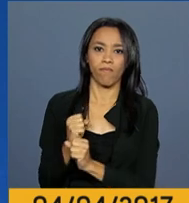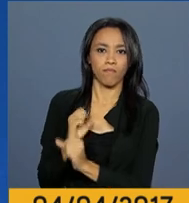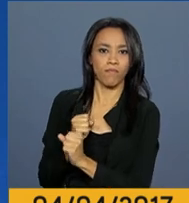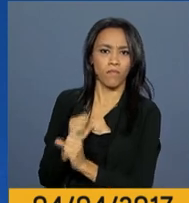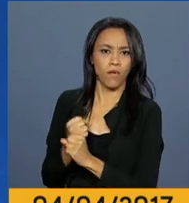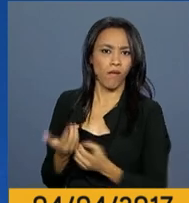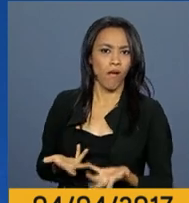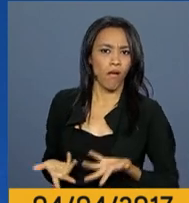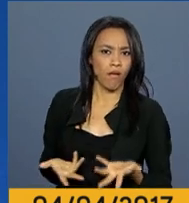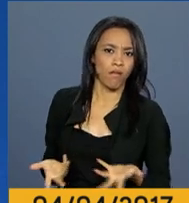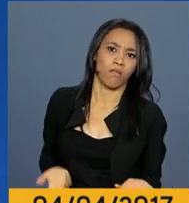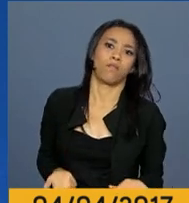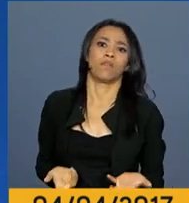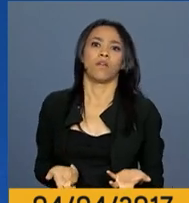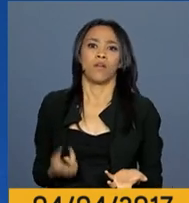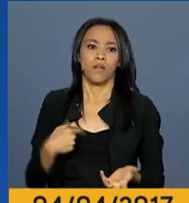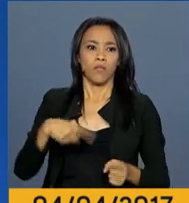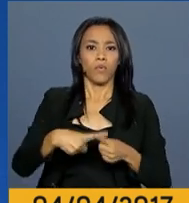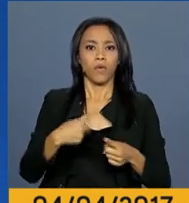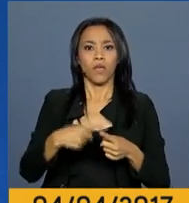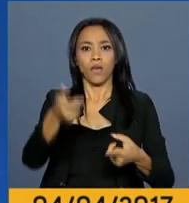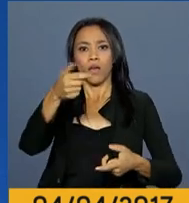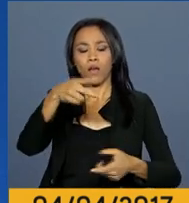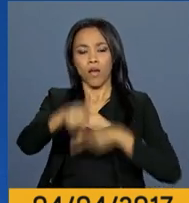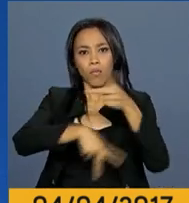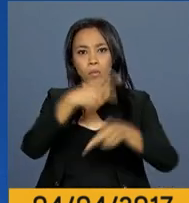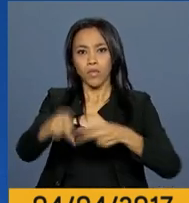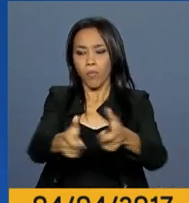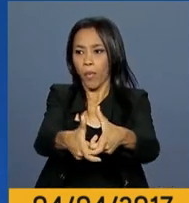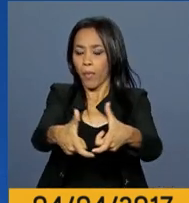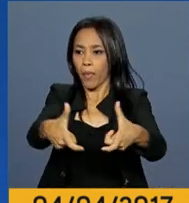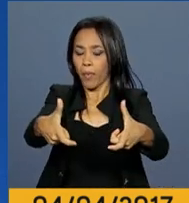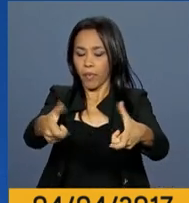realidade demográfica está mudando a olhos vistos.